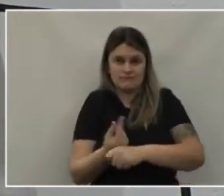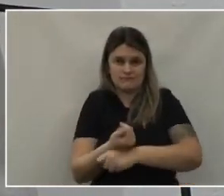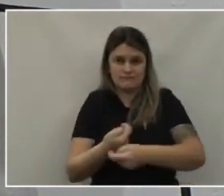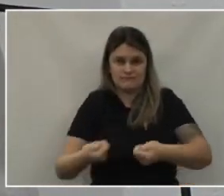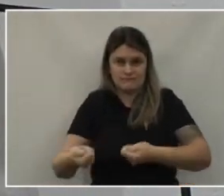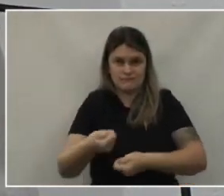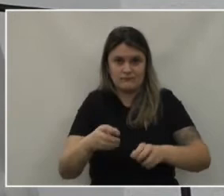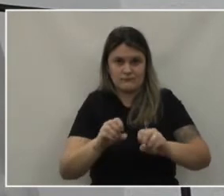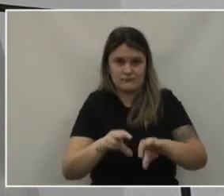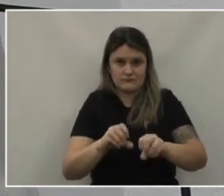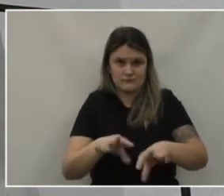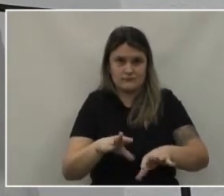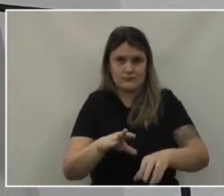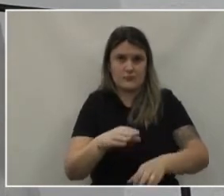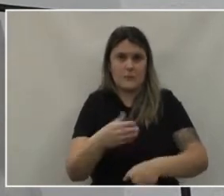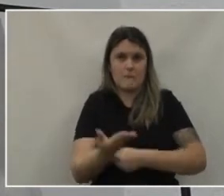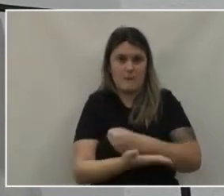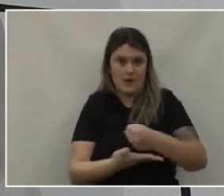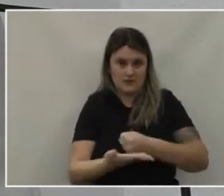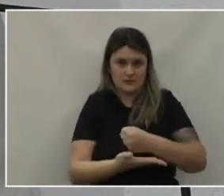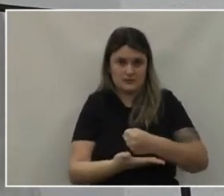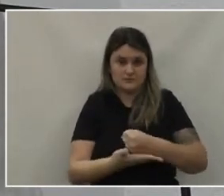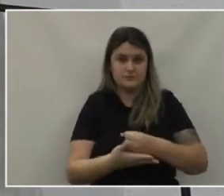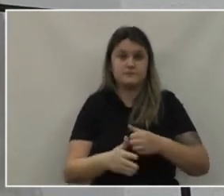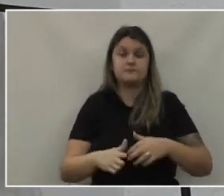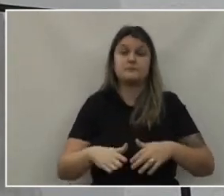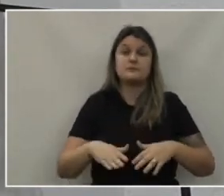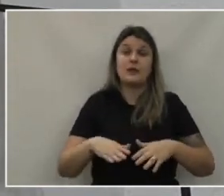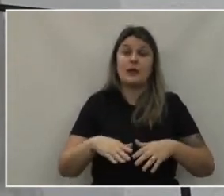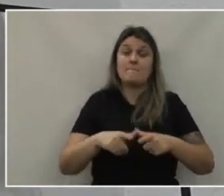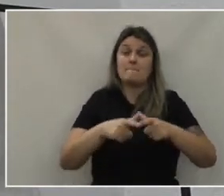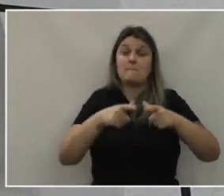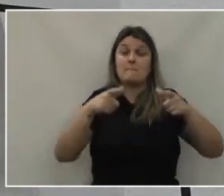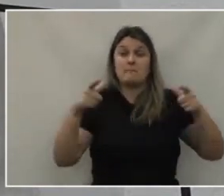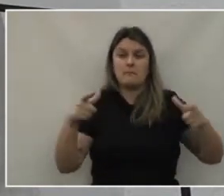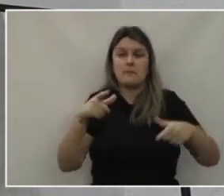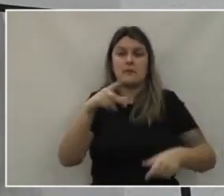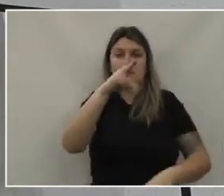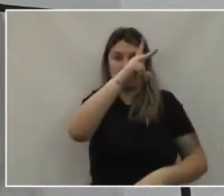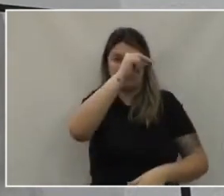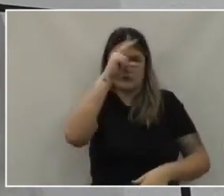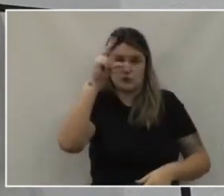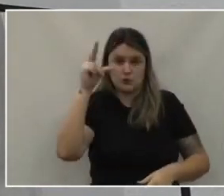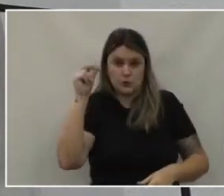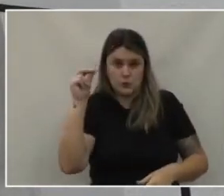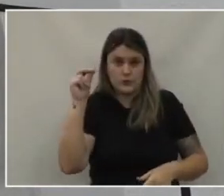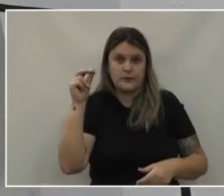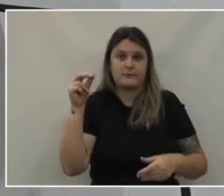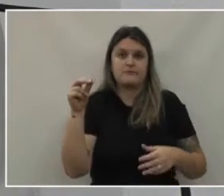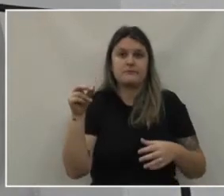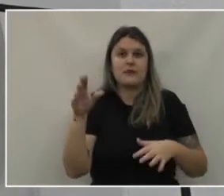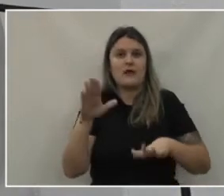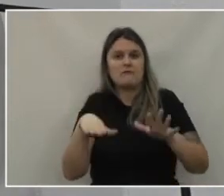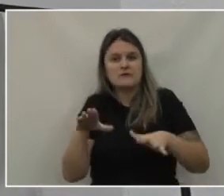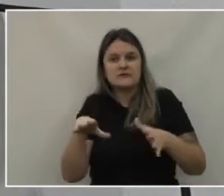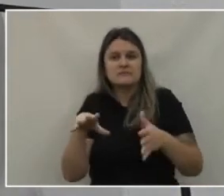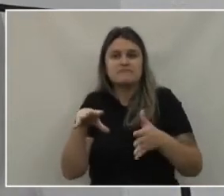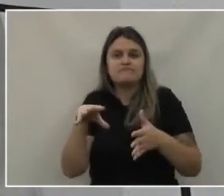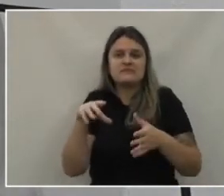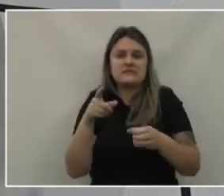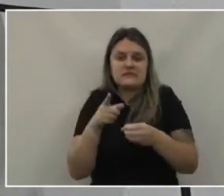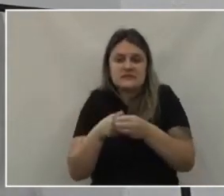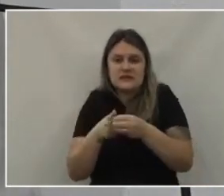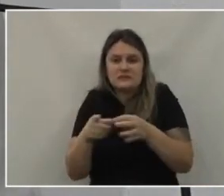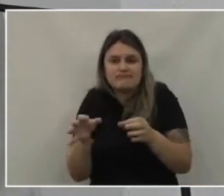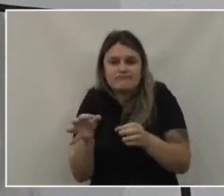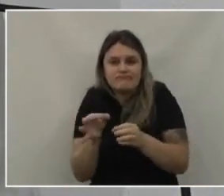educação básica. Muitas prefeituras, especialmente as de pequenas